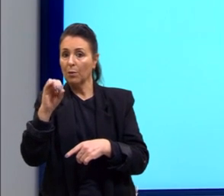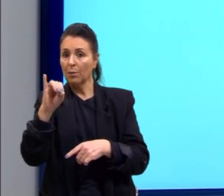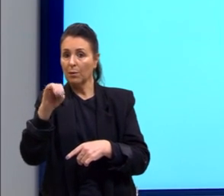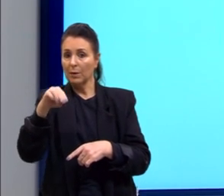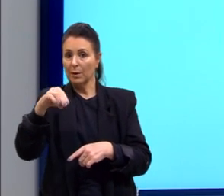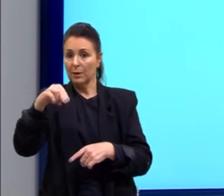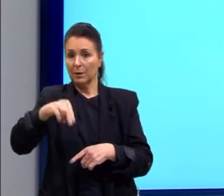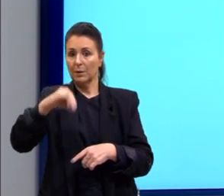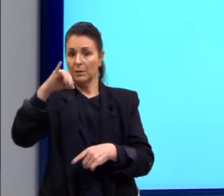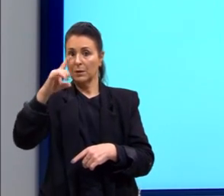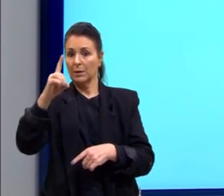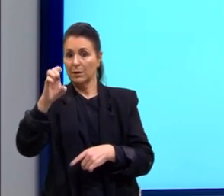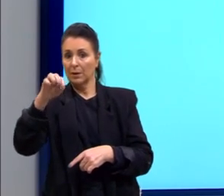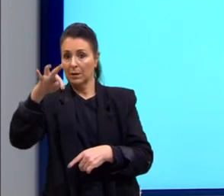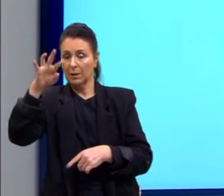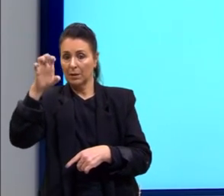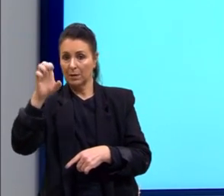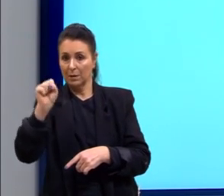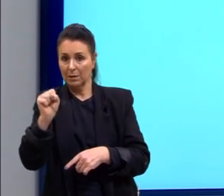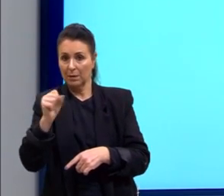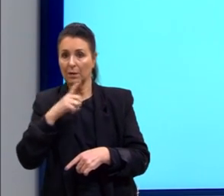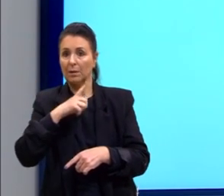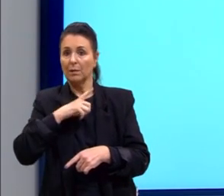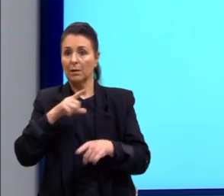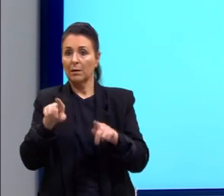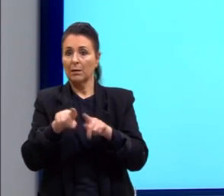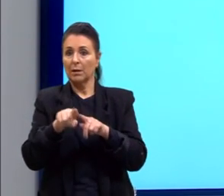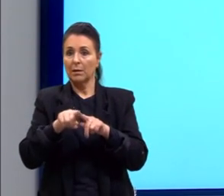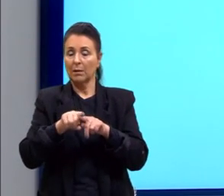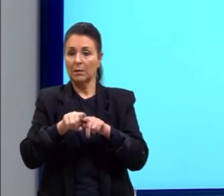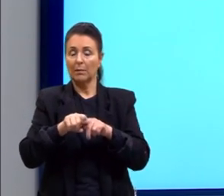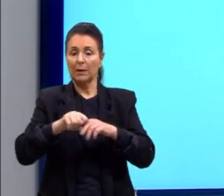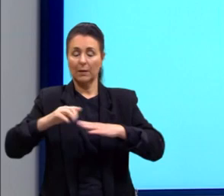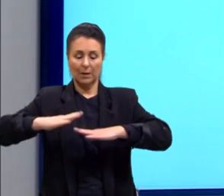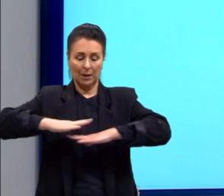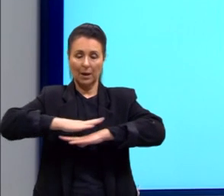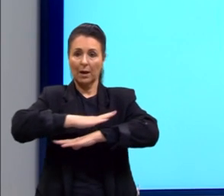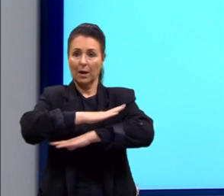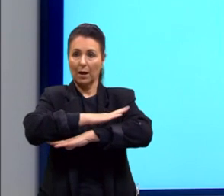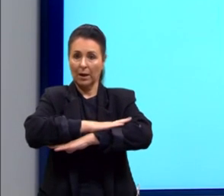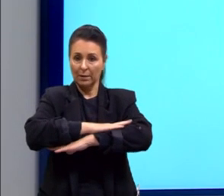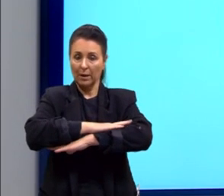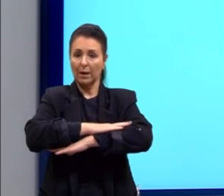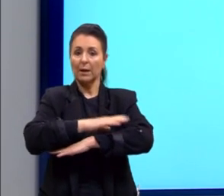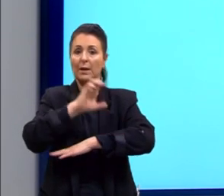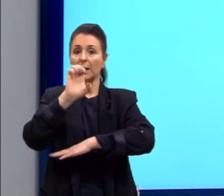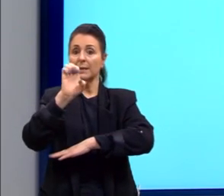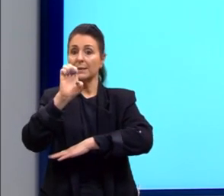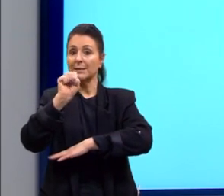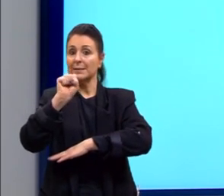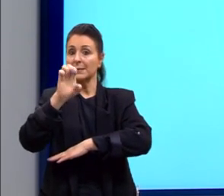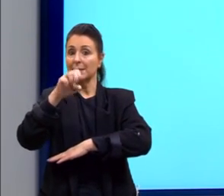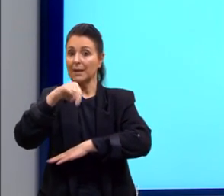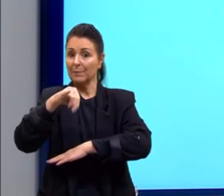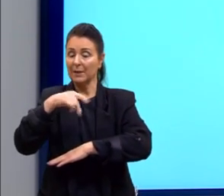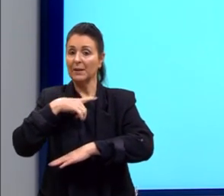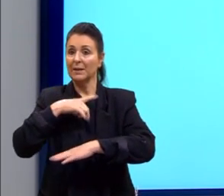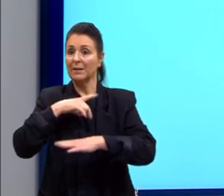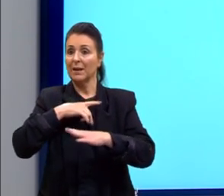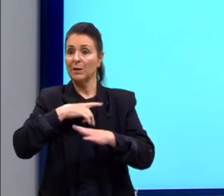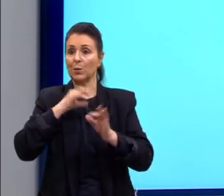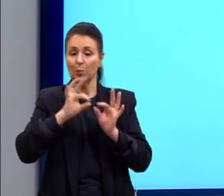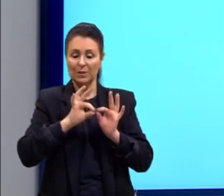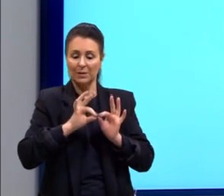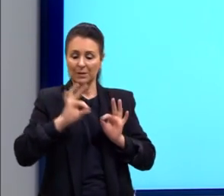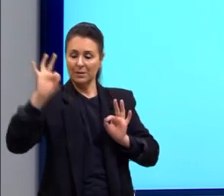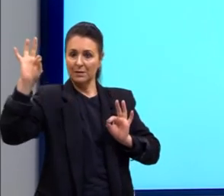e ainda nós temos retas semirretas e segmentos e aqui eu vou trazer para